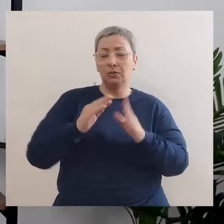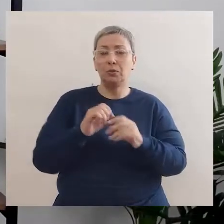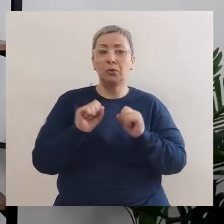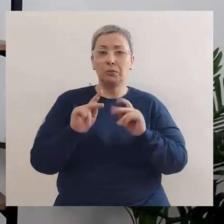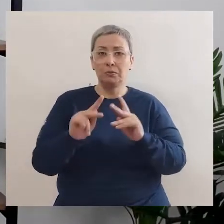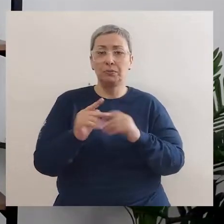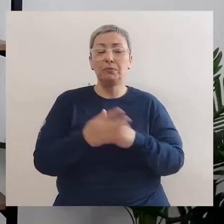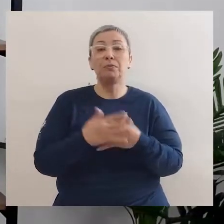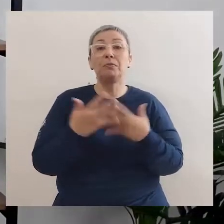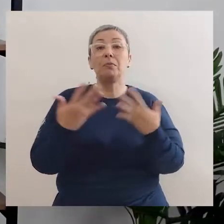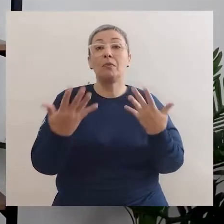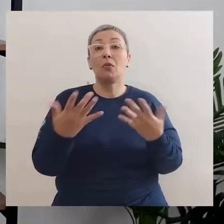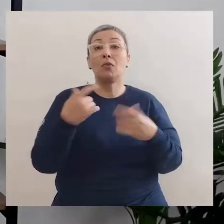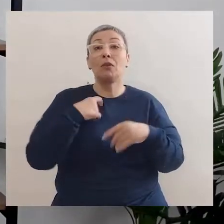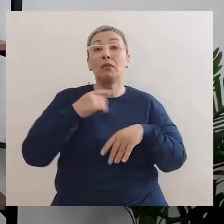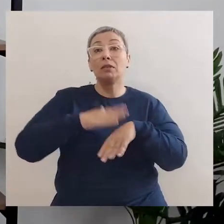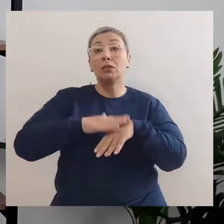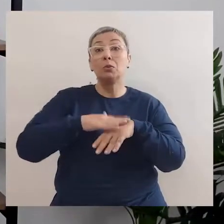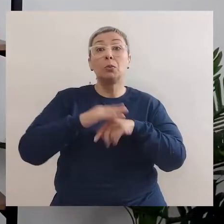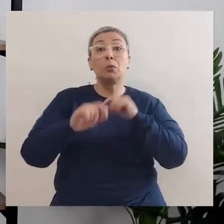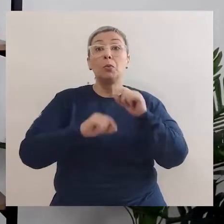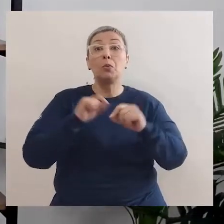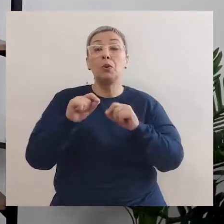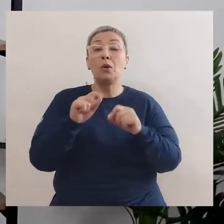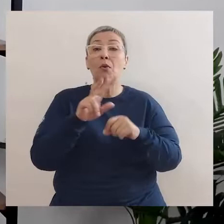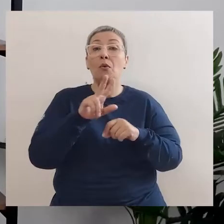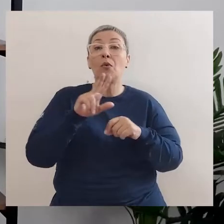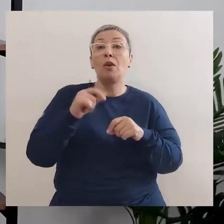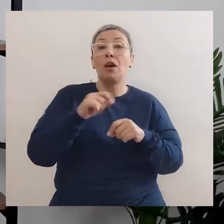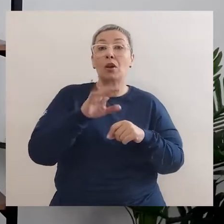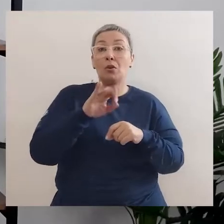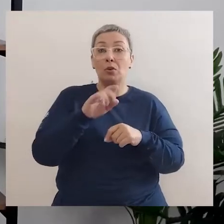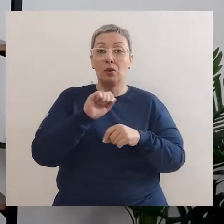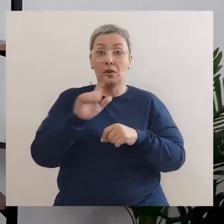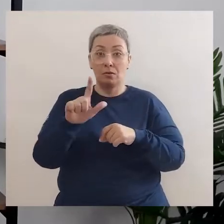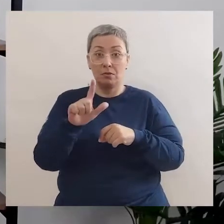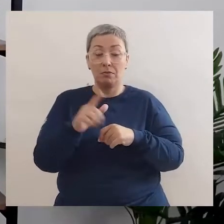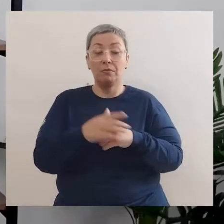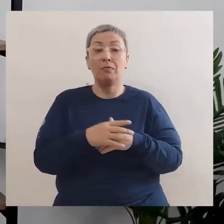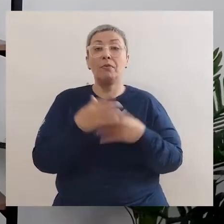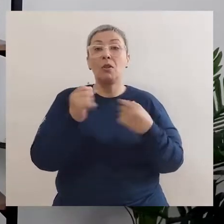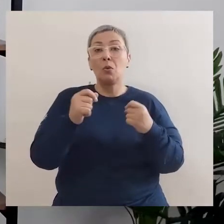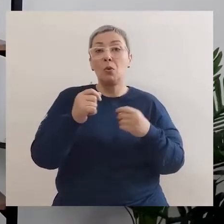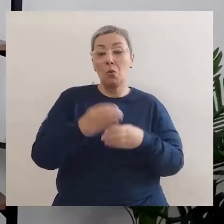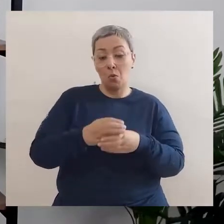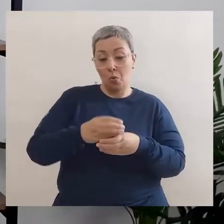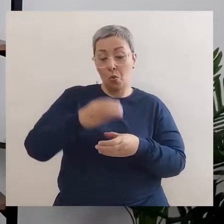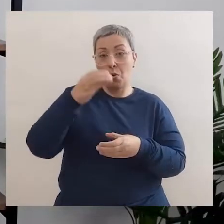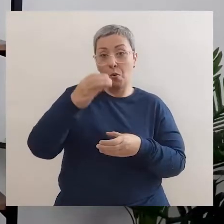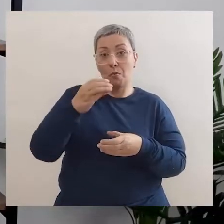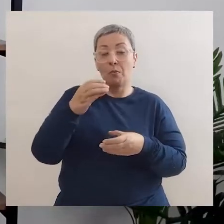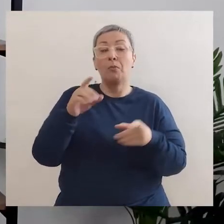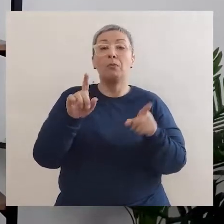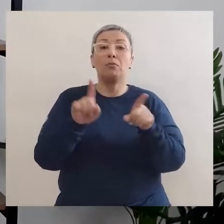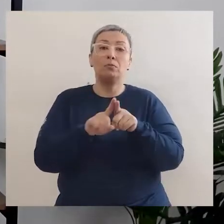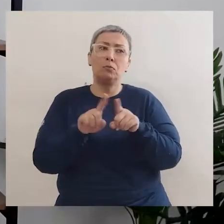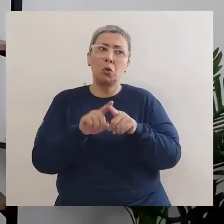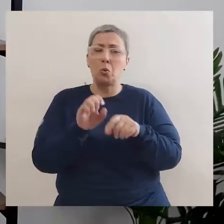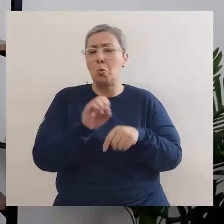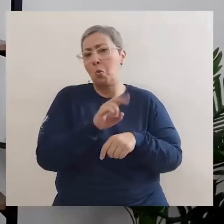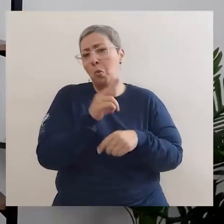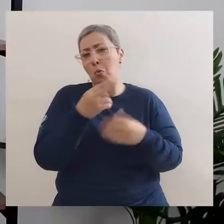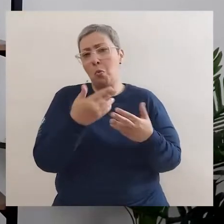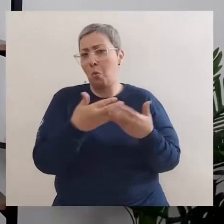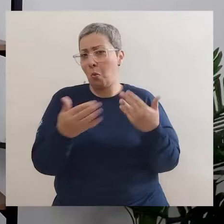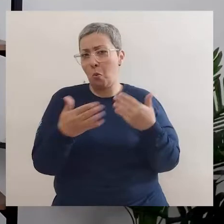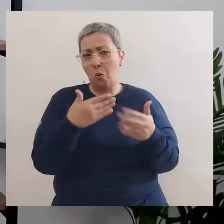coloral, um copo, né? Pega um copo, alguma coisa que você tem aí que você pode fazer essa mistura e